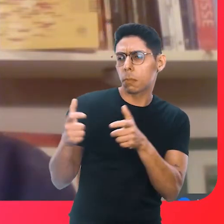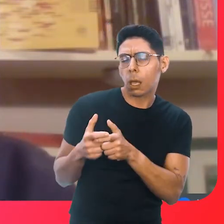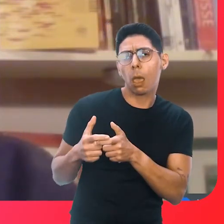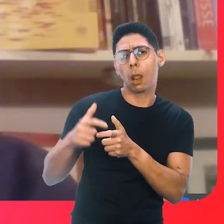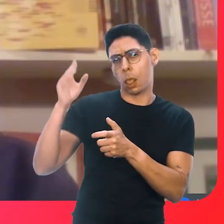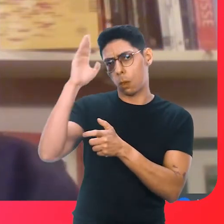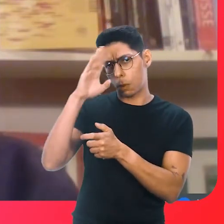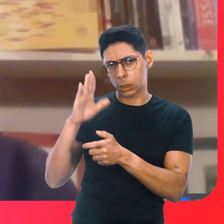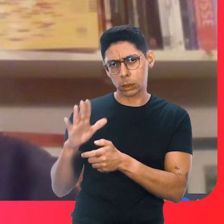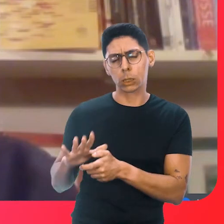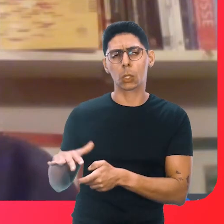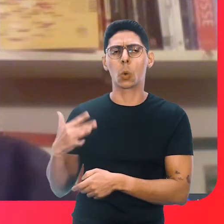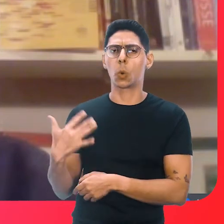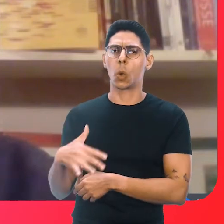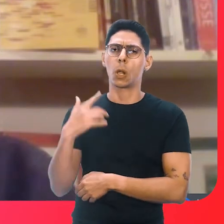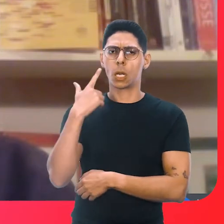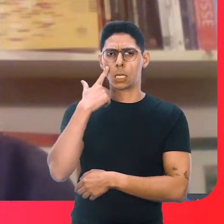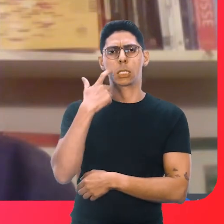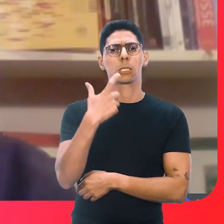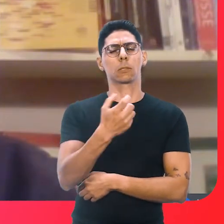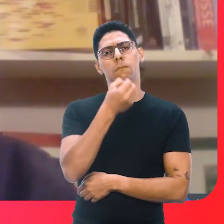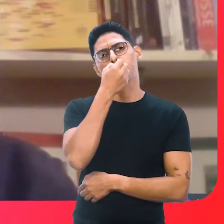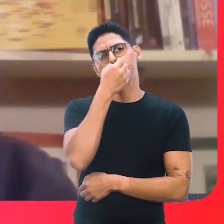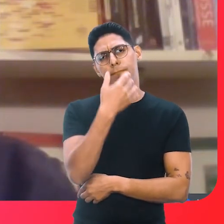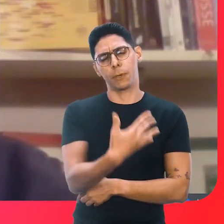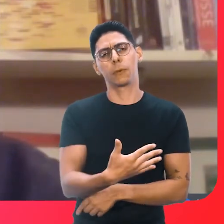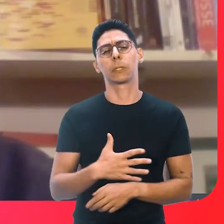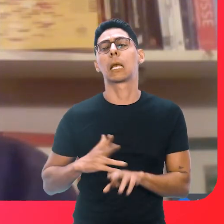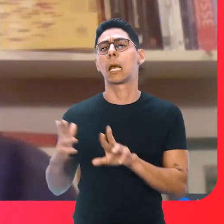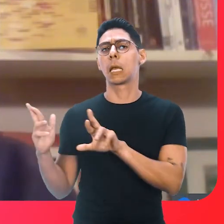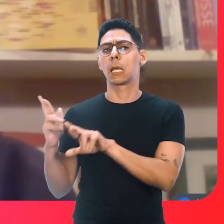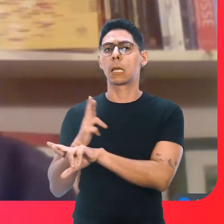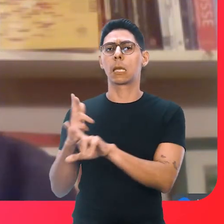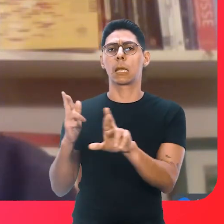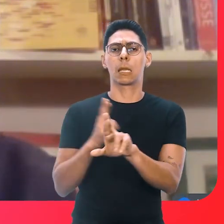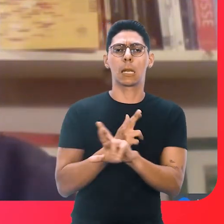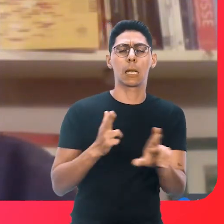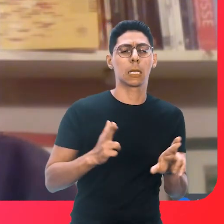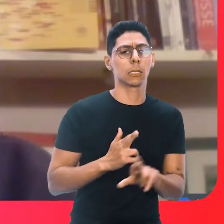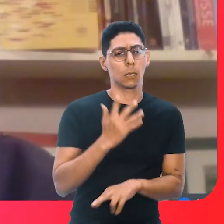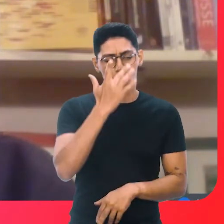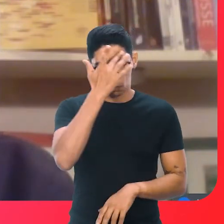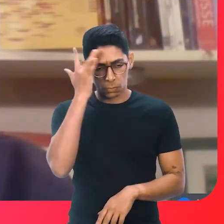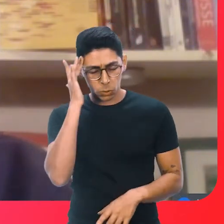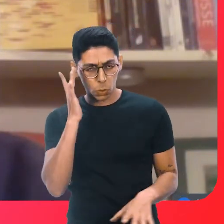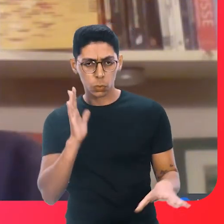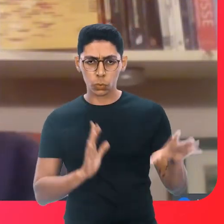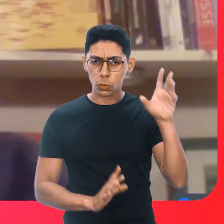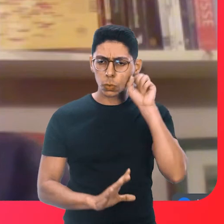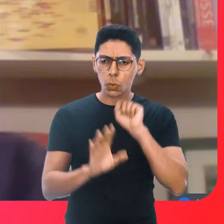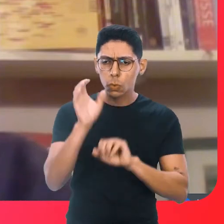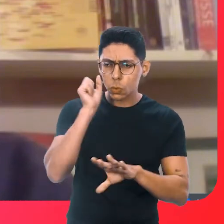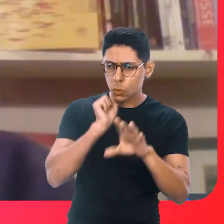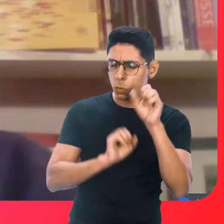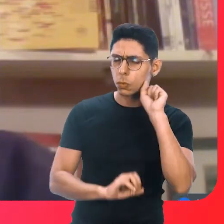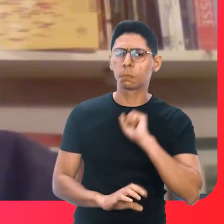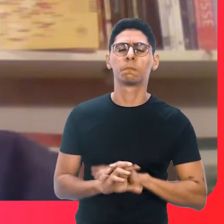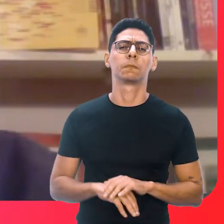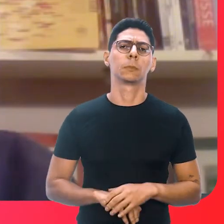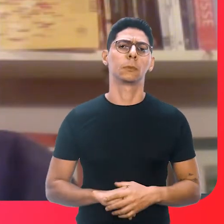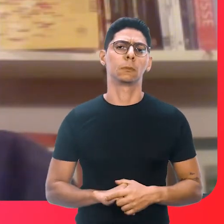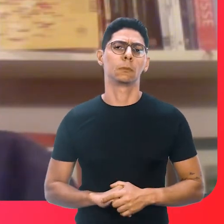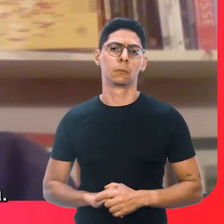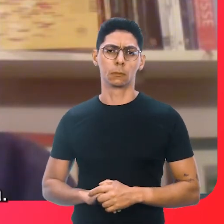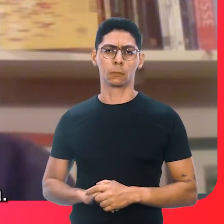Brasil, era muito interessante, né? Essa relação com os ouvintes. A gente eu chegava a receber cartas